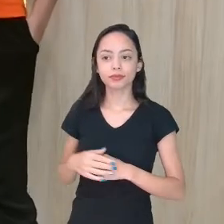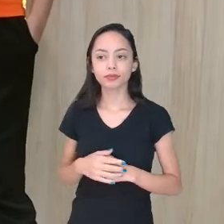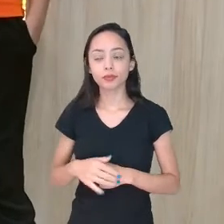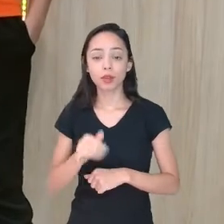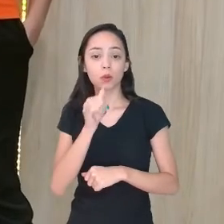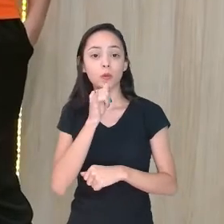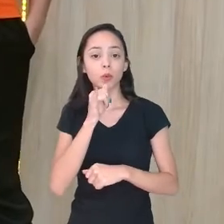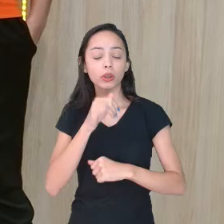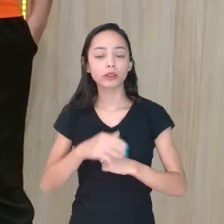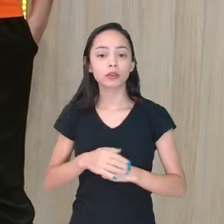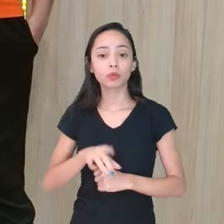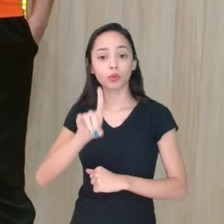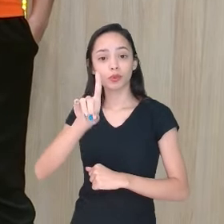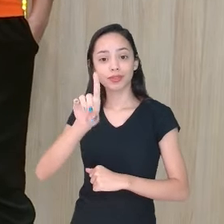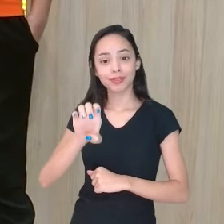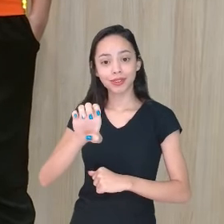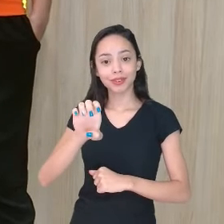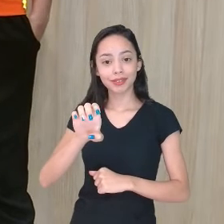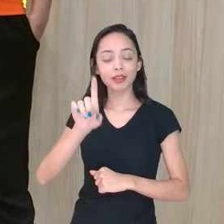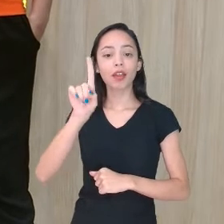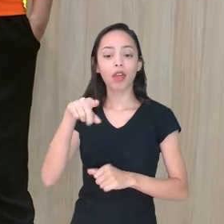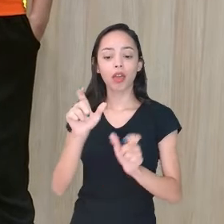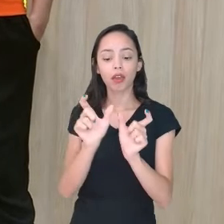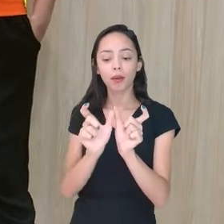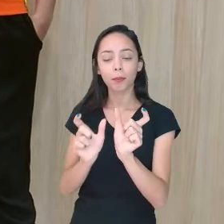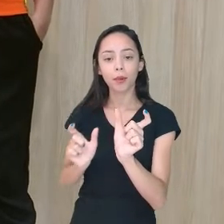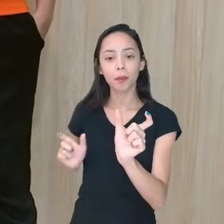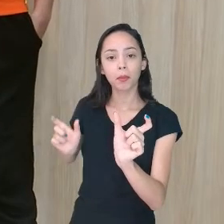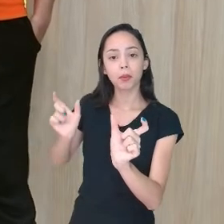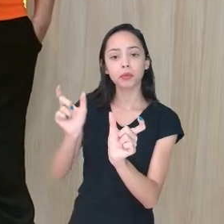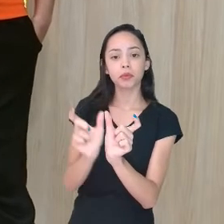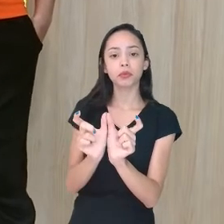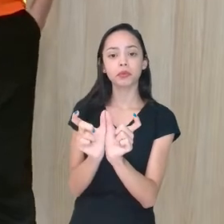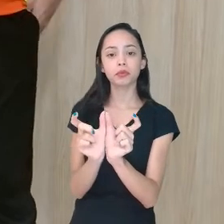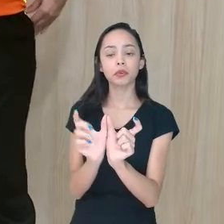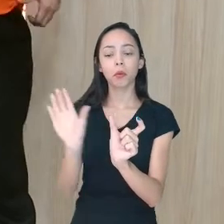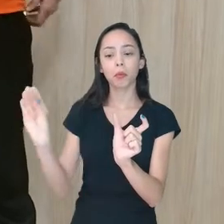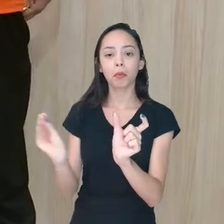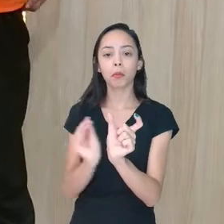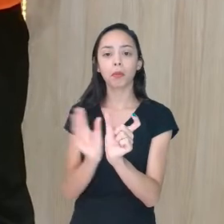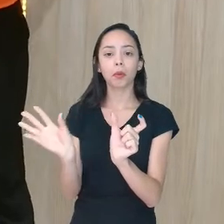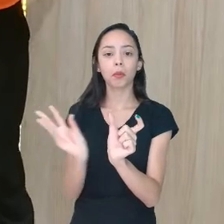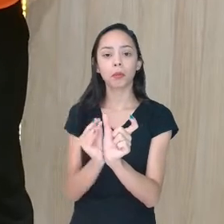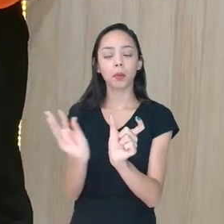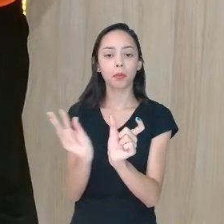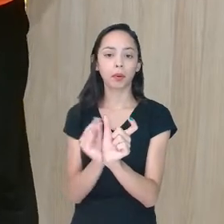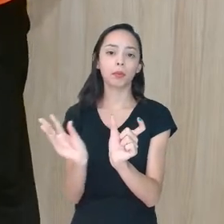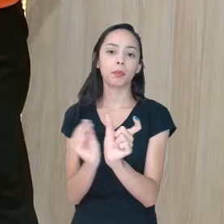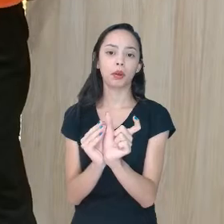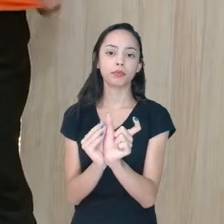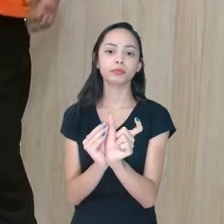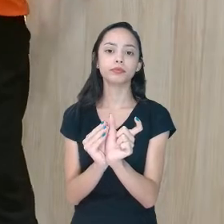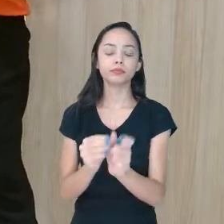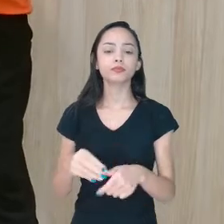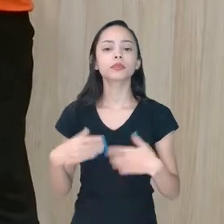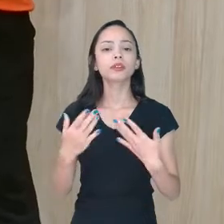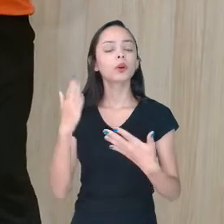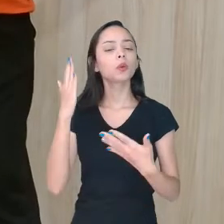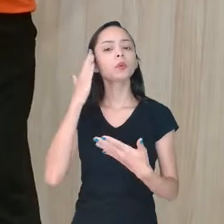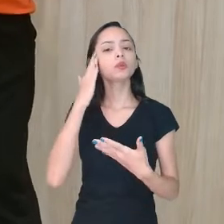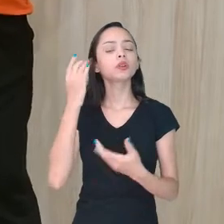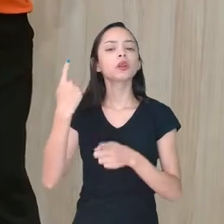é uma preposição, né? Então, ela não varia, ela não precisa variar. E aí vocês vão entender por quê, por